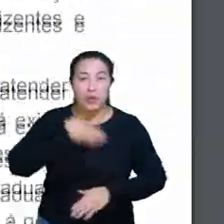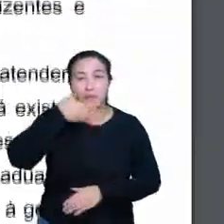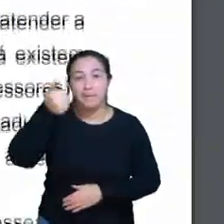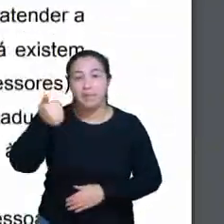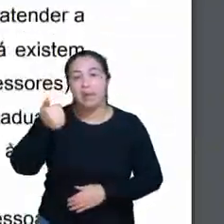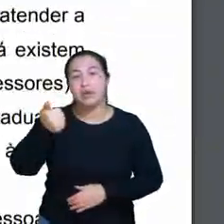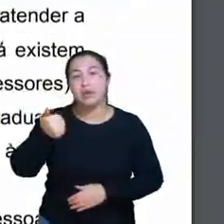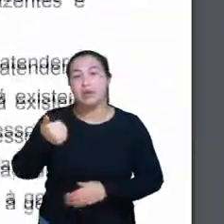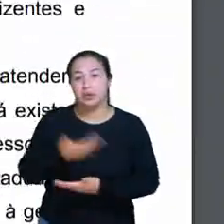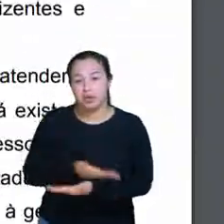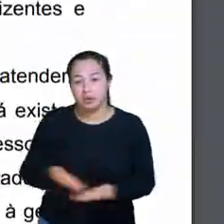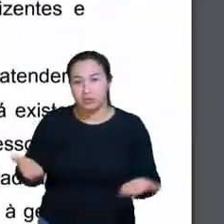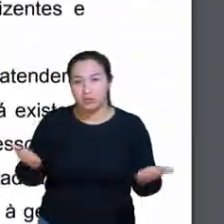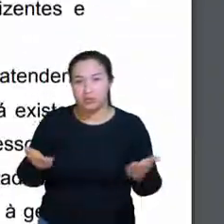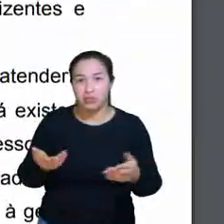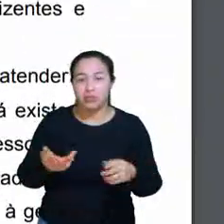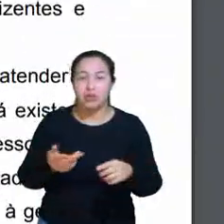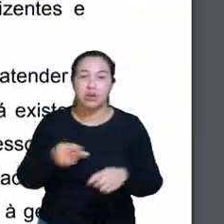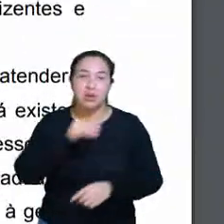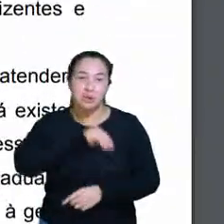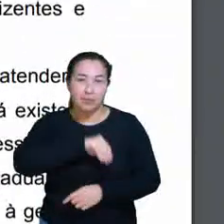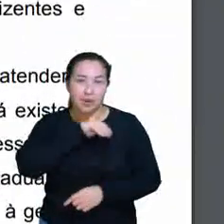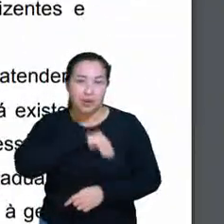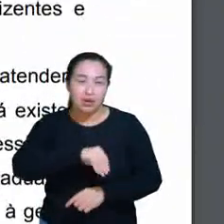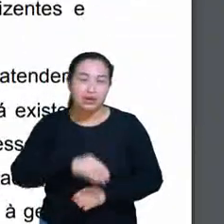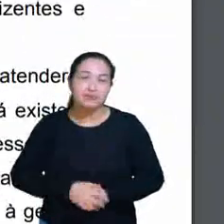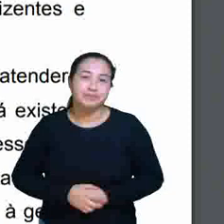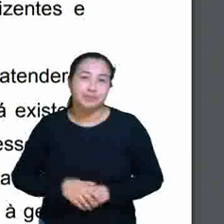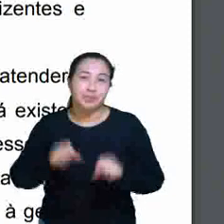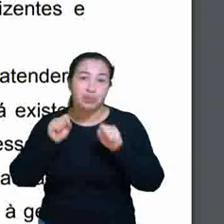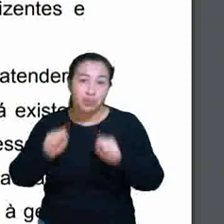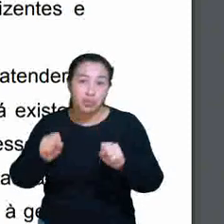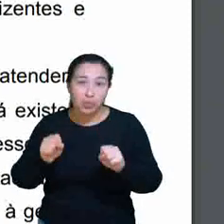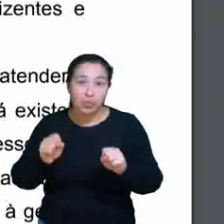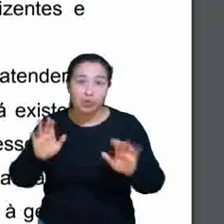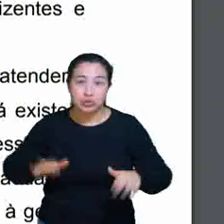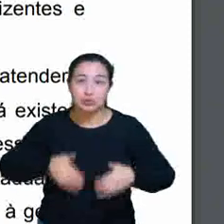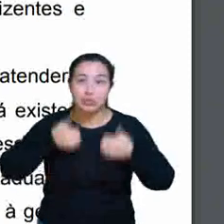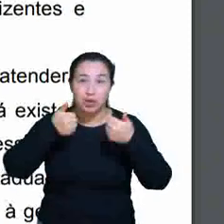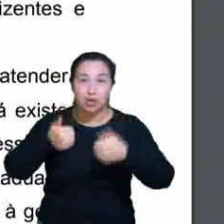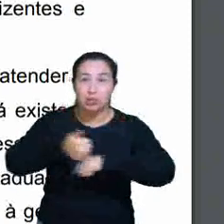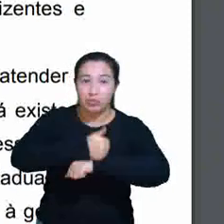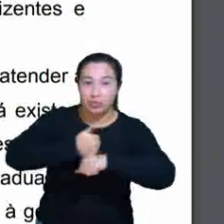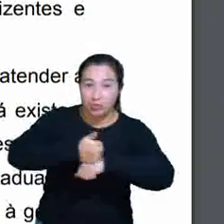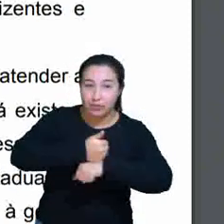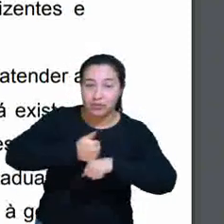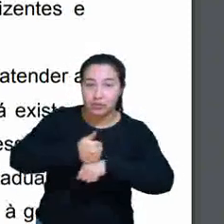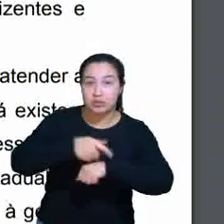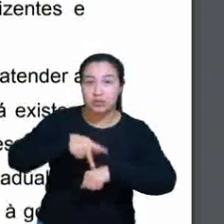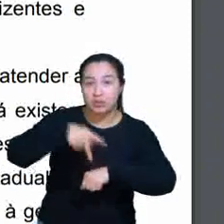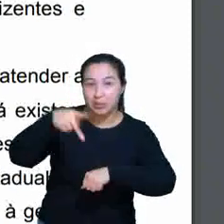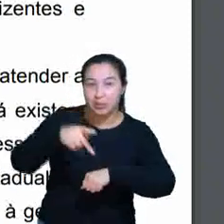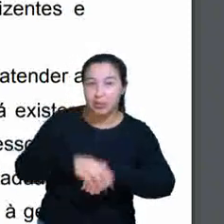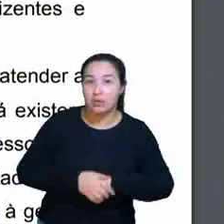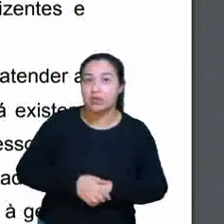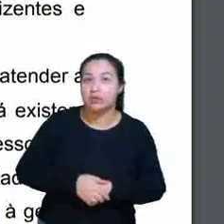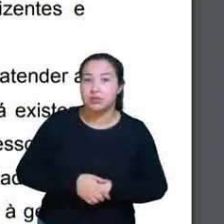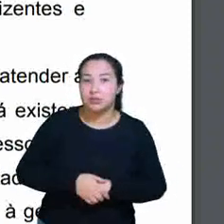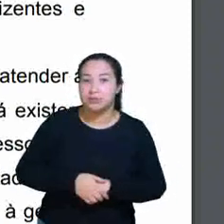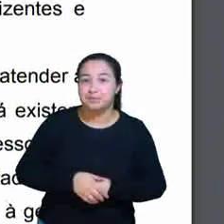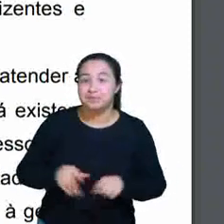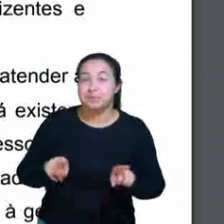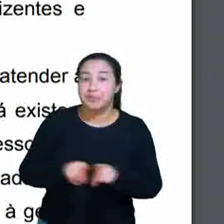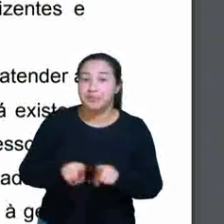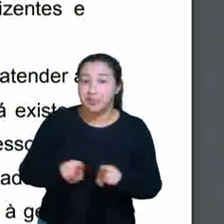de remuneração possibilidade de aperfeiçoamento profissional em nível de pós--graduação estrito senso e